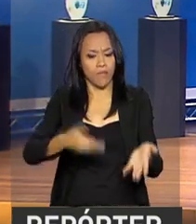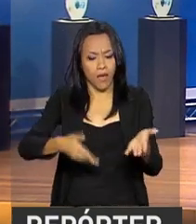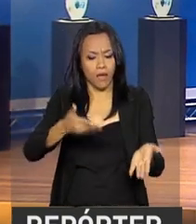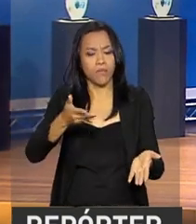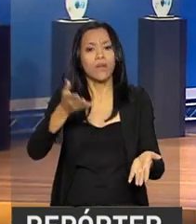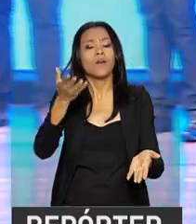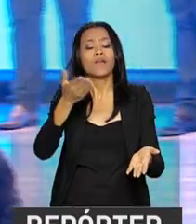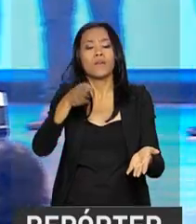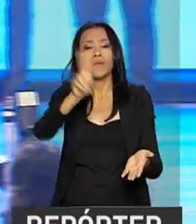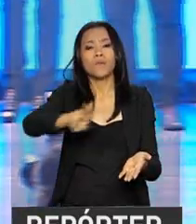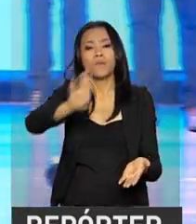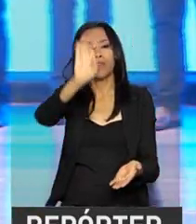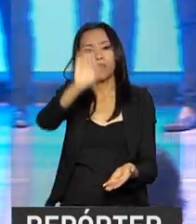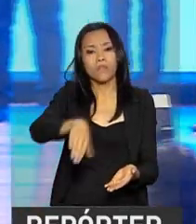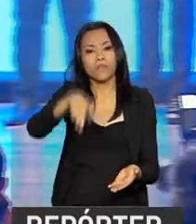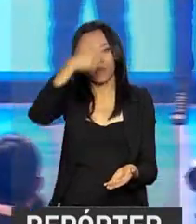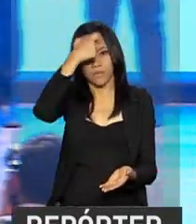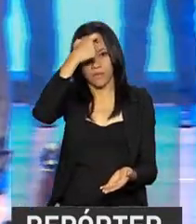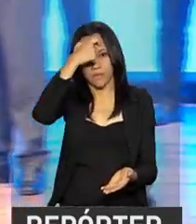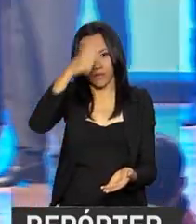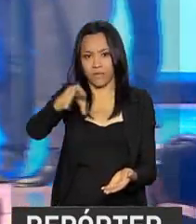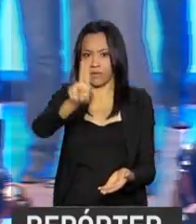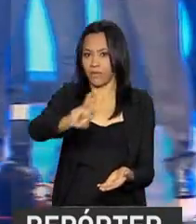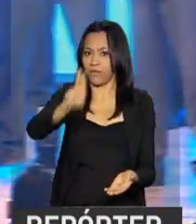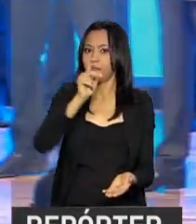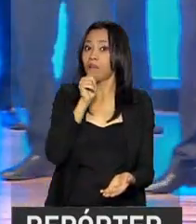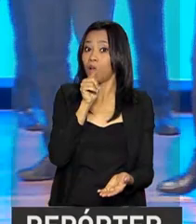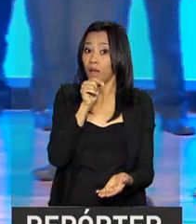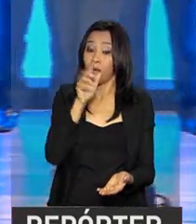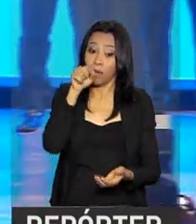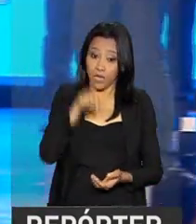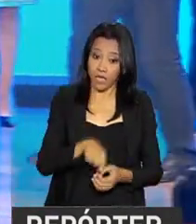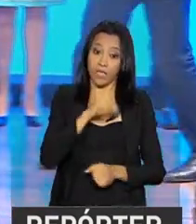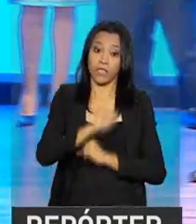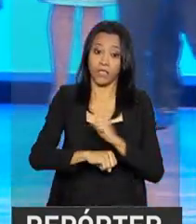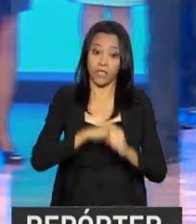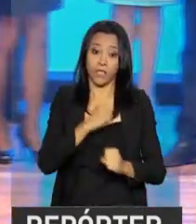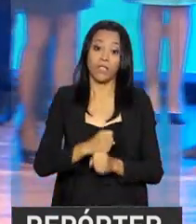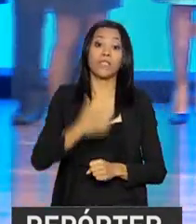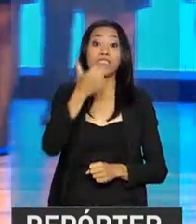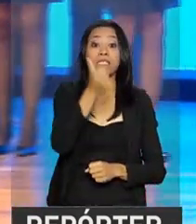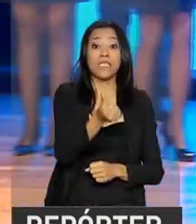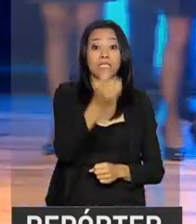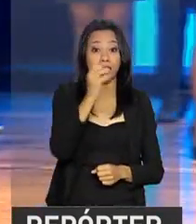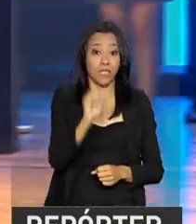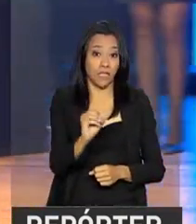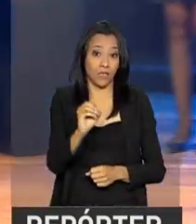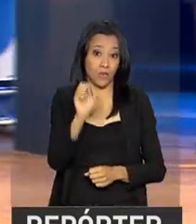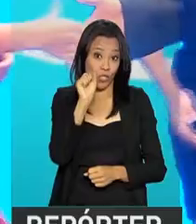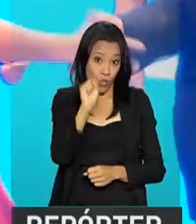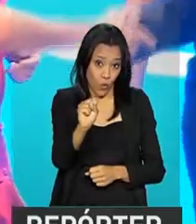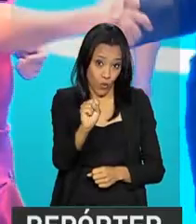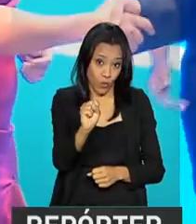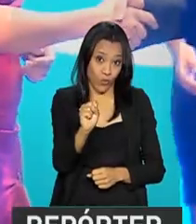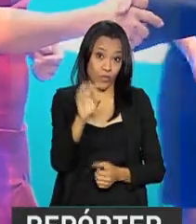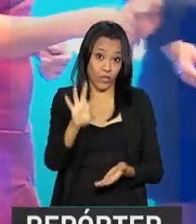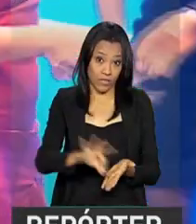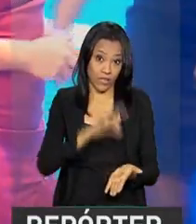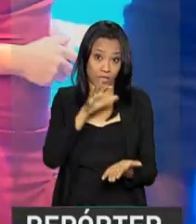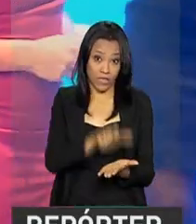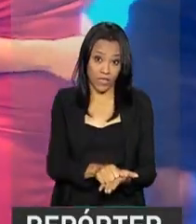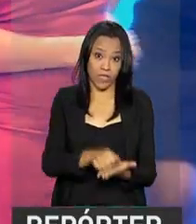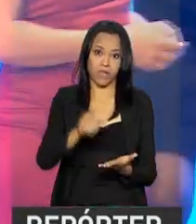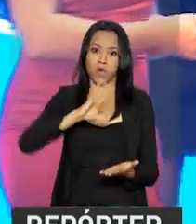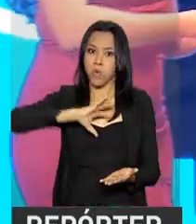uso sustentável dos recursos hídricos. Este ano, foram 608 inscritos, um recorde. Solange foi uma